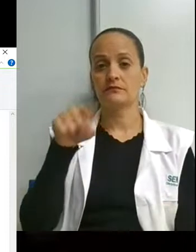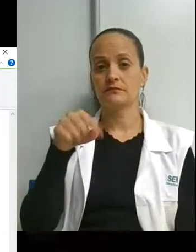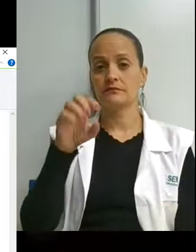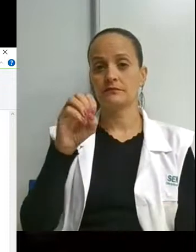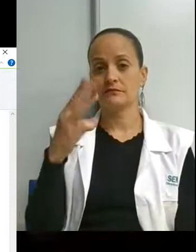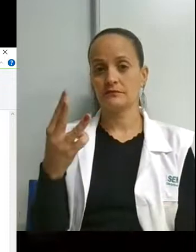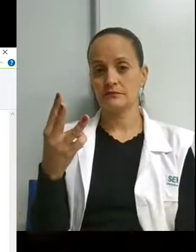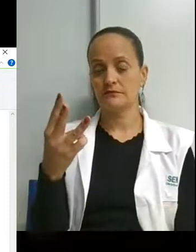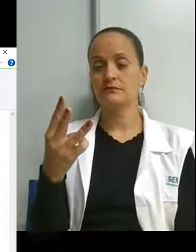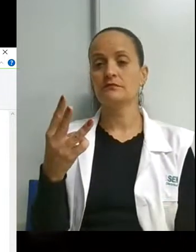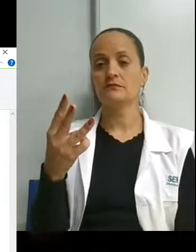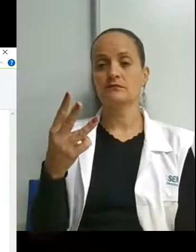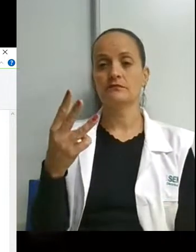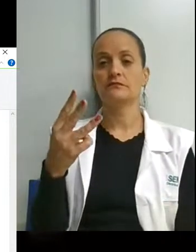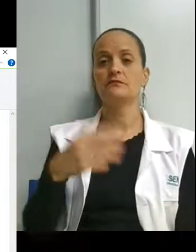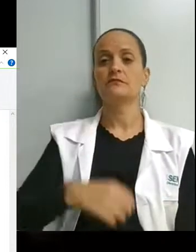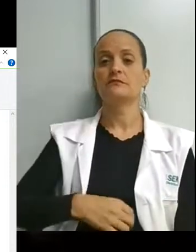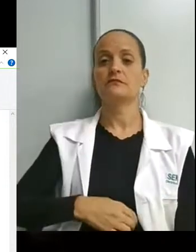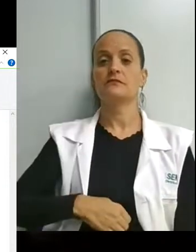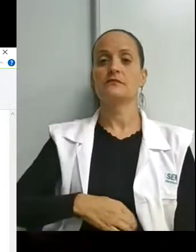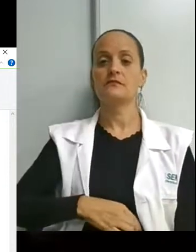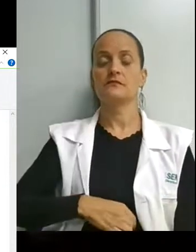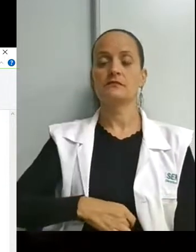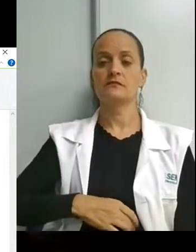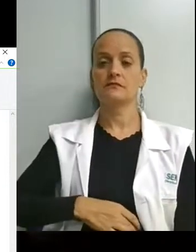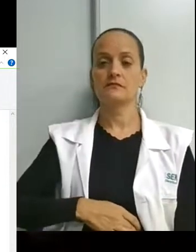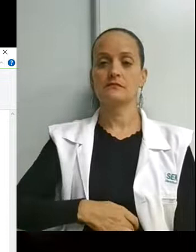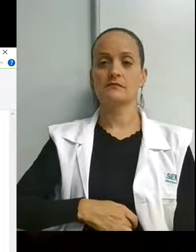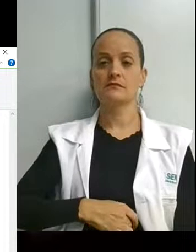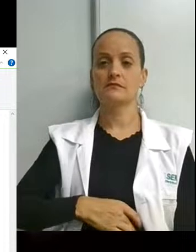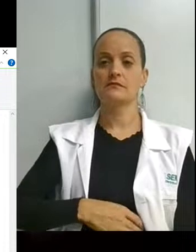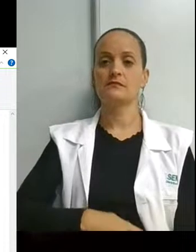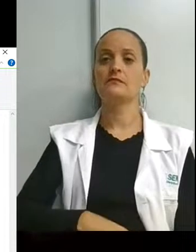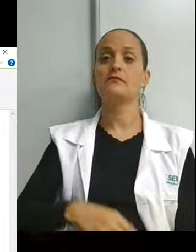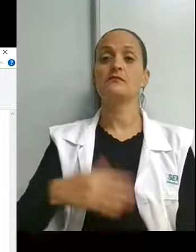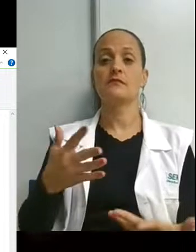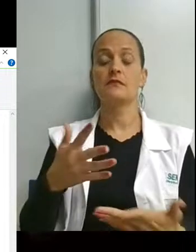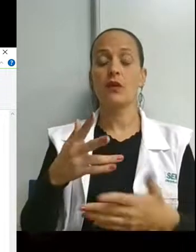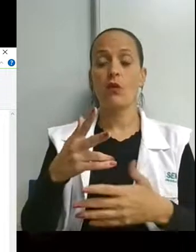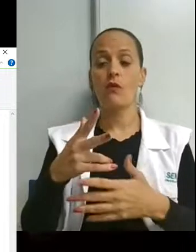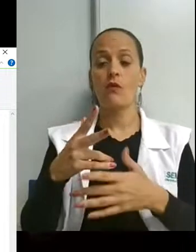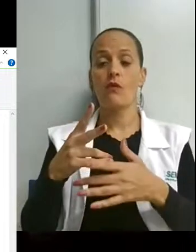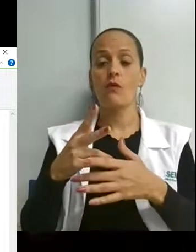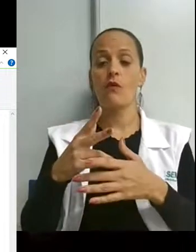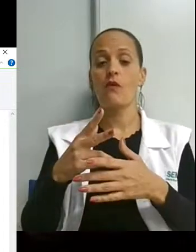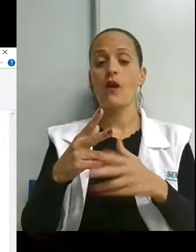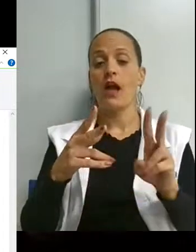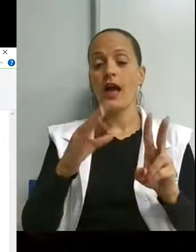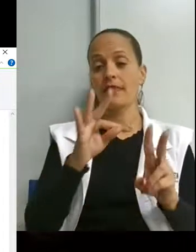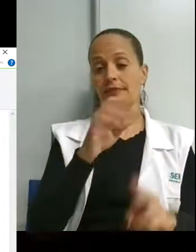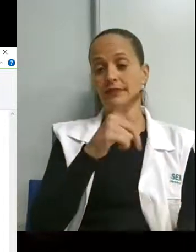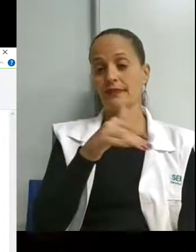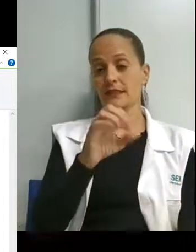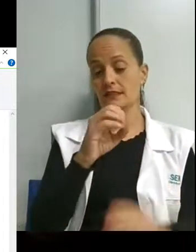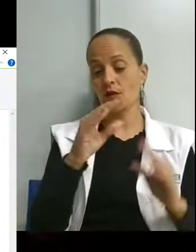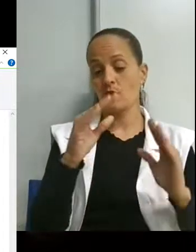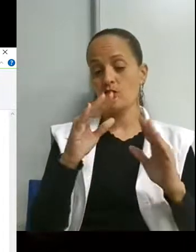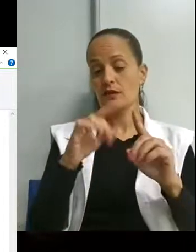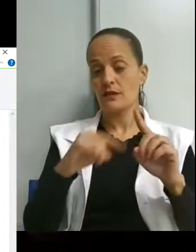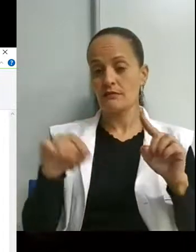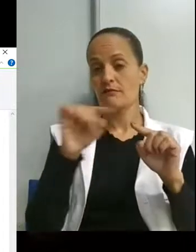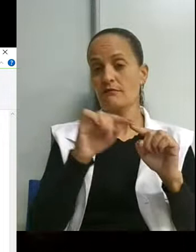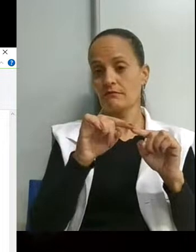8,03. Então, a tensão da rede, ela vai dar igual a... Vou só separar aqui, para ficar mais fácil de vocês verem.